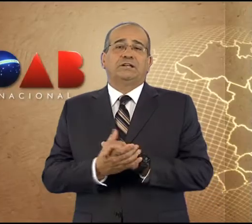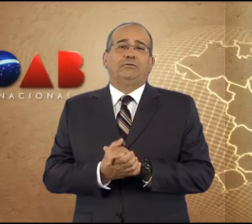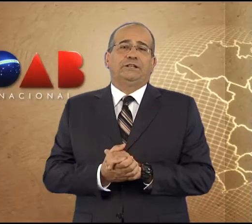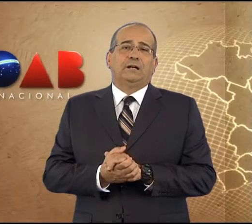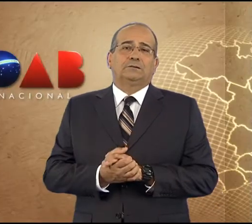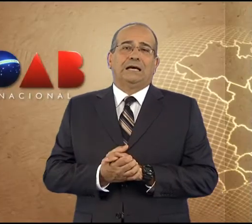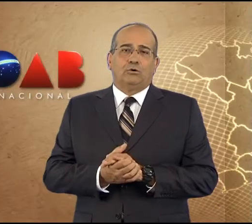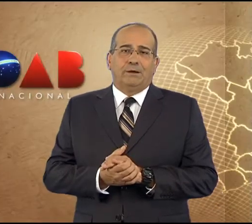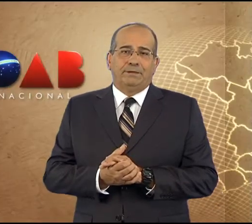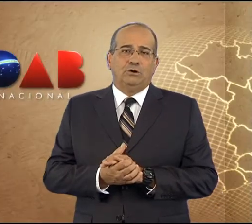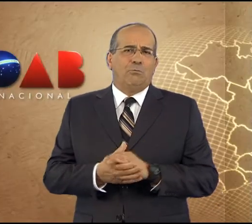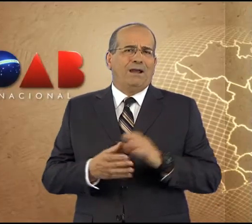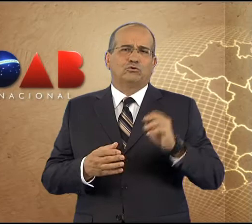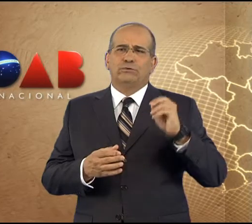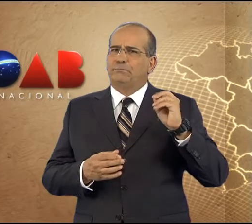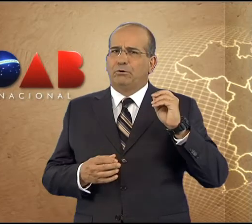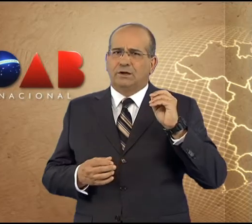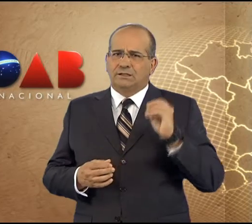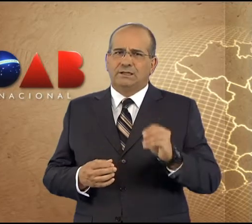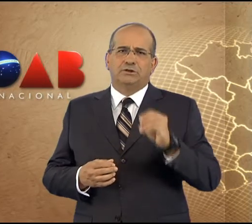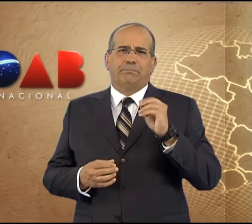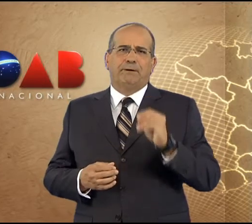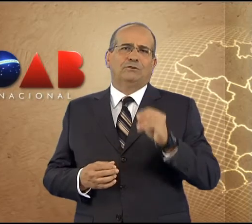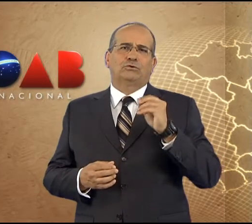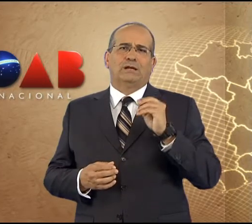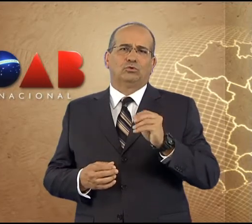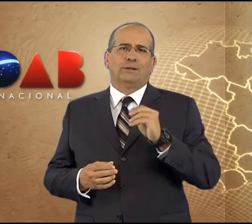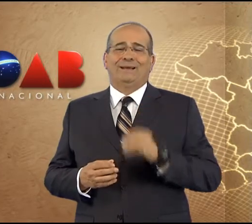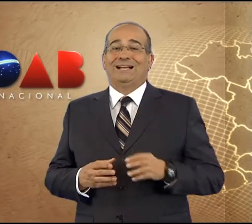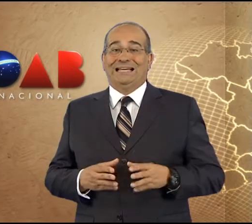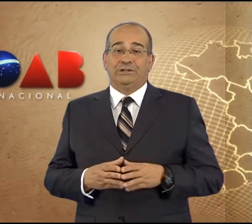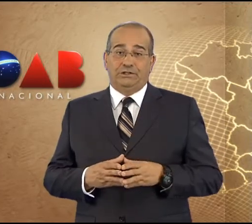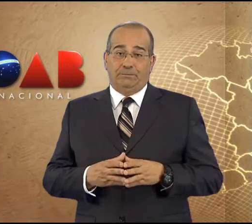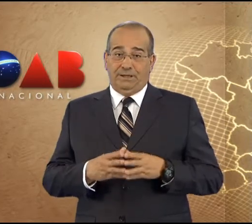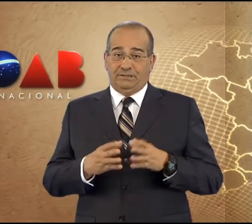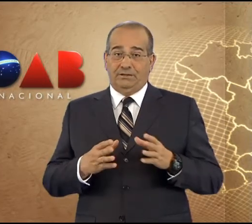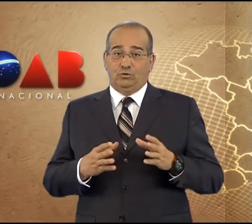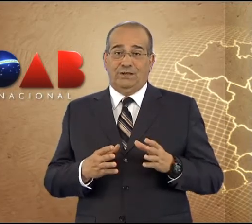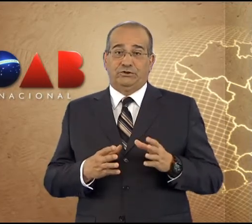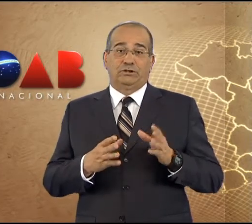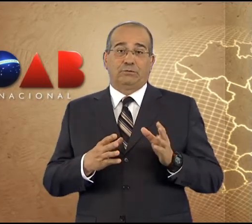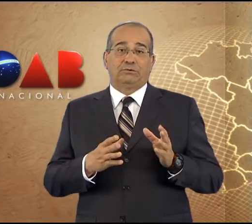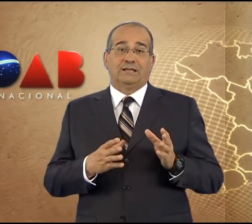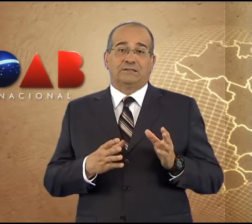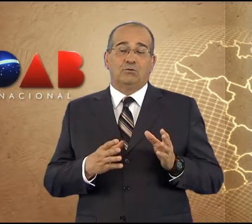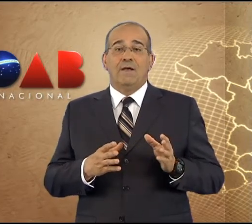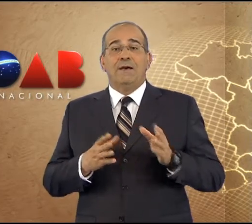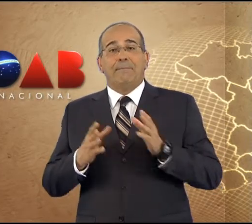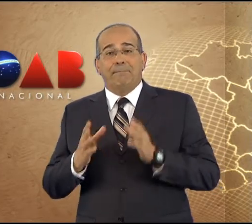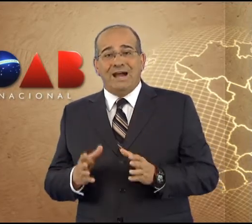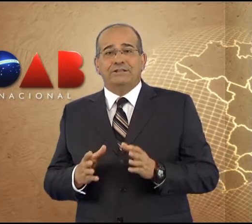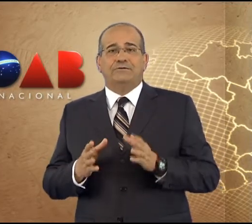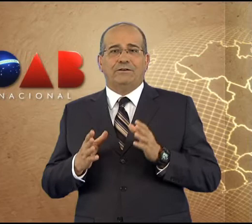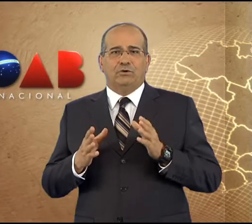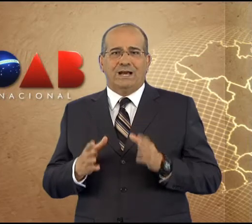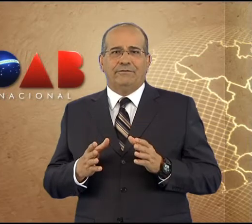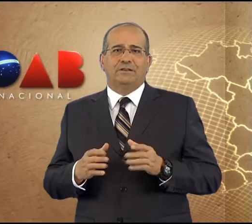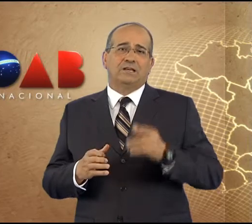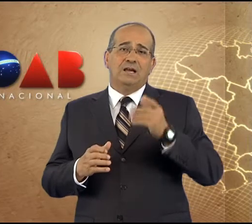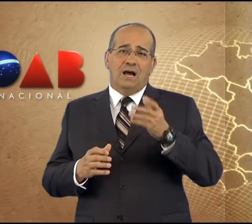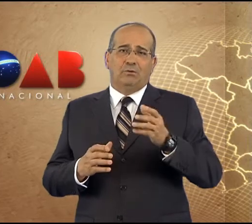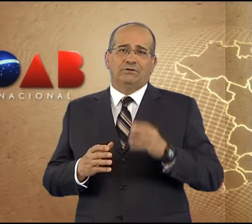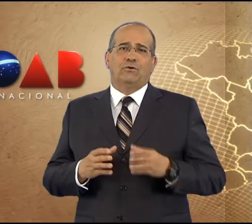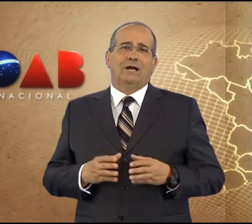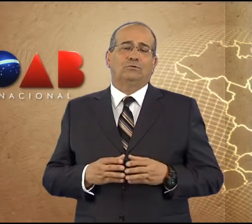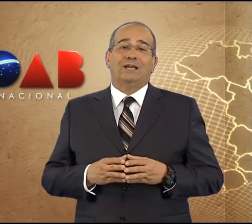O Conselho Federal da OAB deu mais um importante passo na luta para garantir percentuais de tributação mais